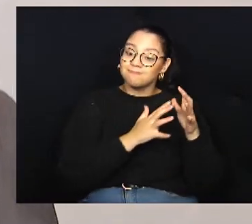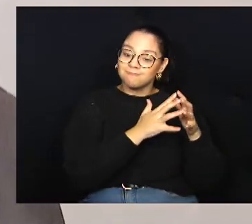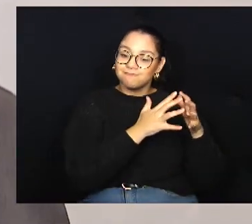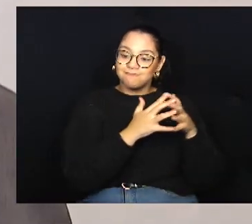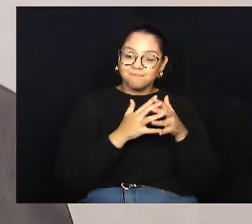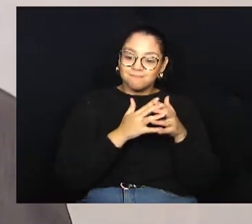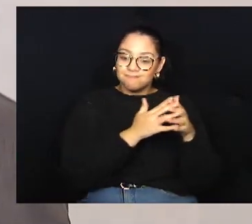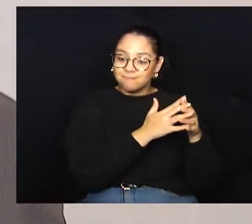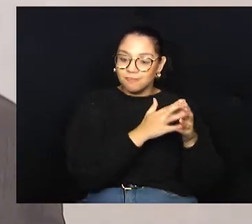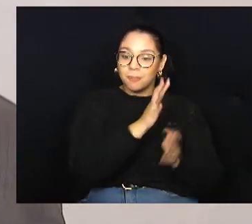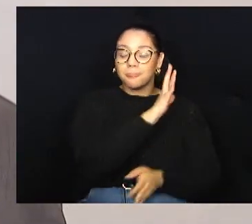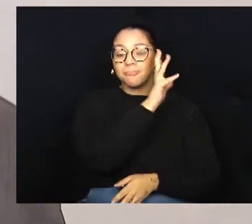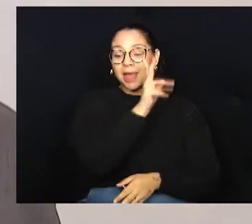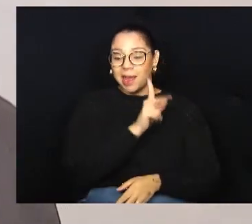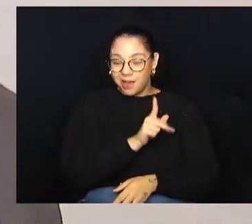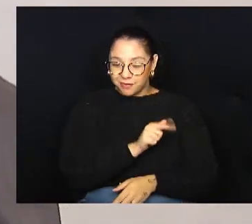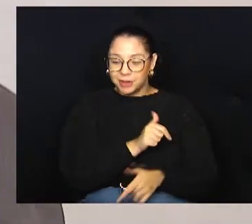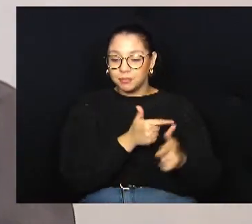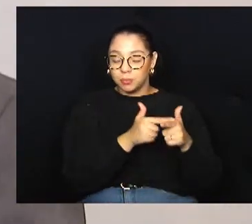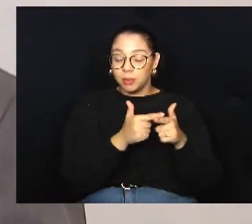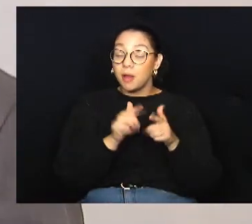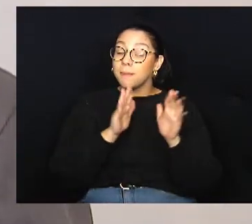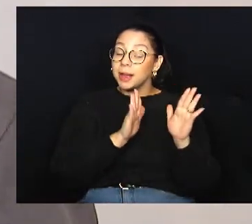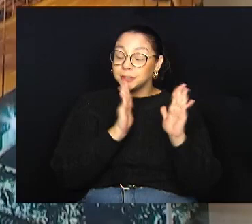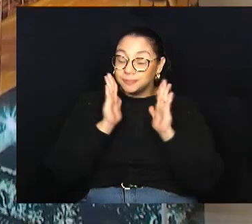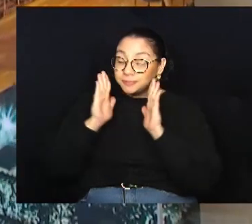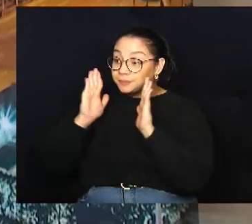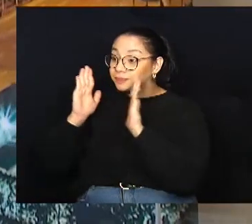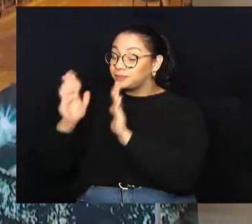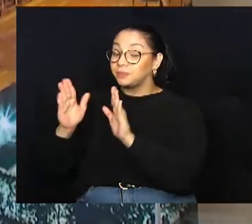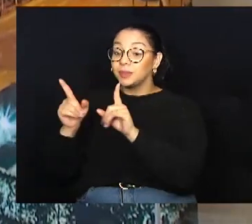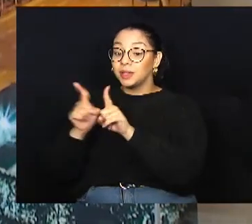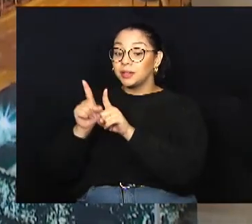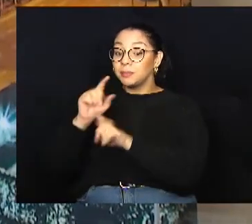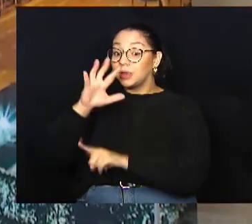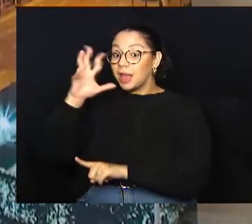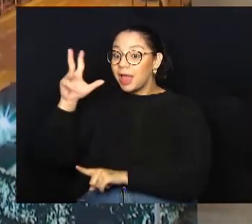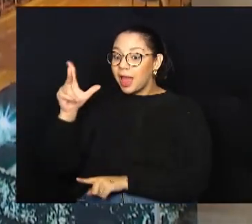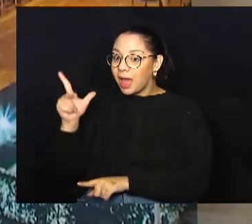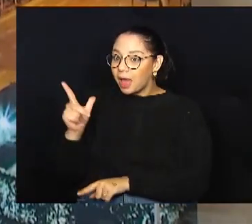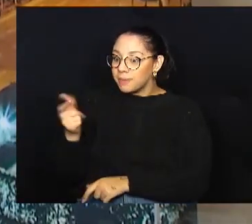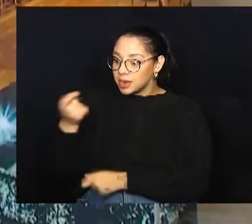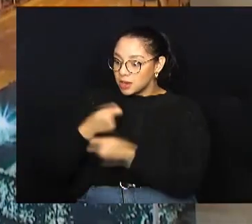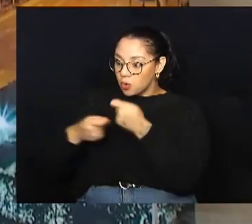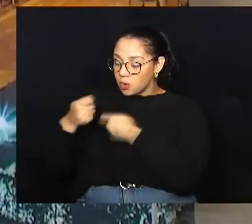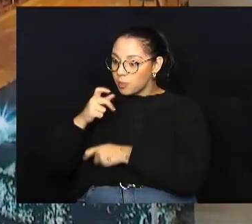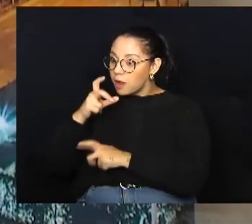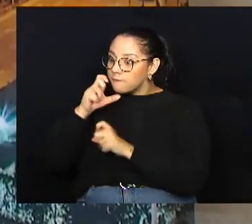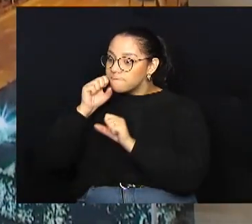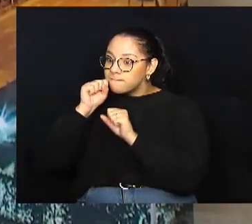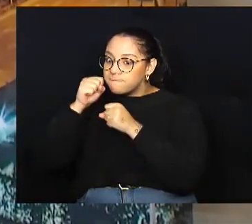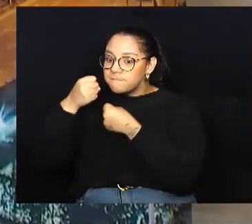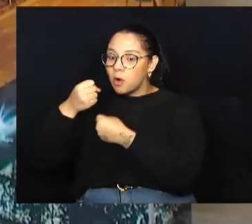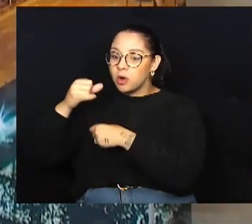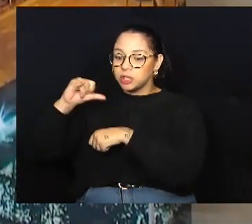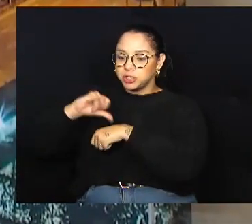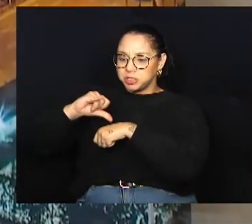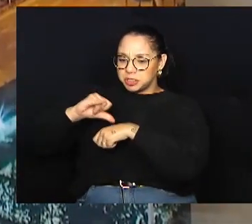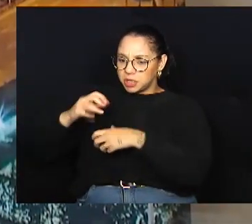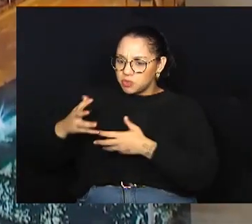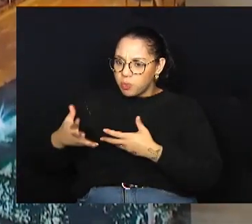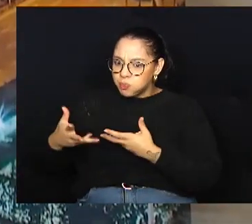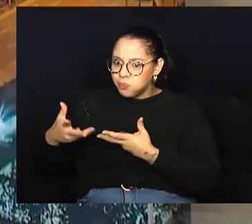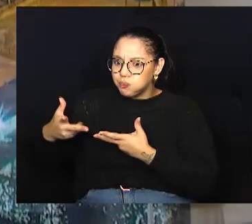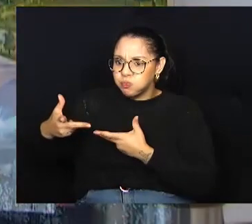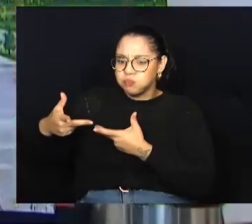toda a África, mas existe uma África pujante, economicamente forte, centros de excelências em termos